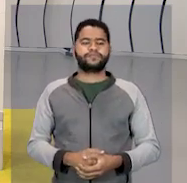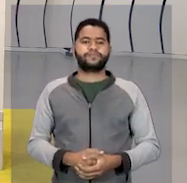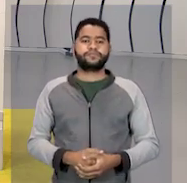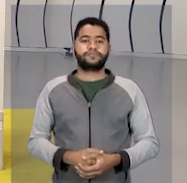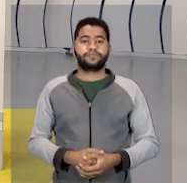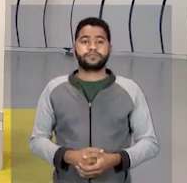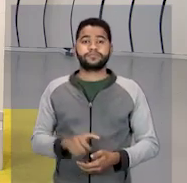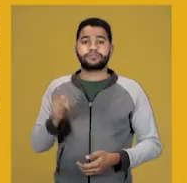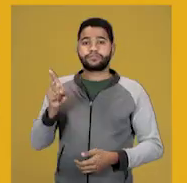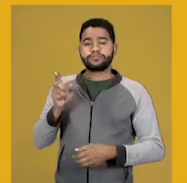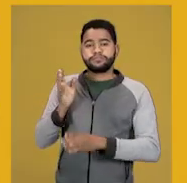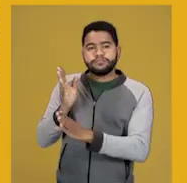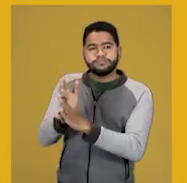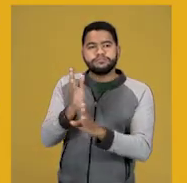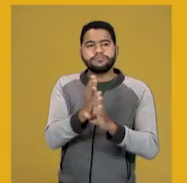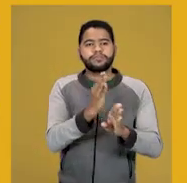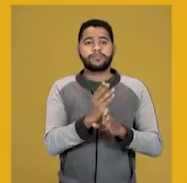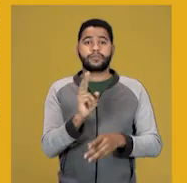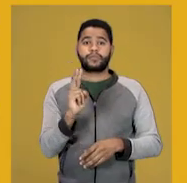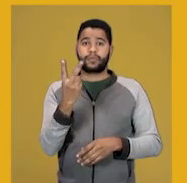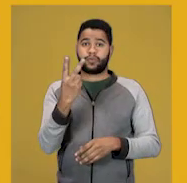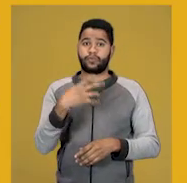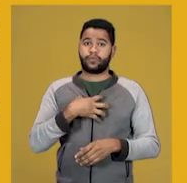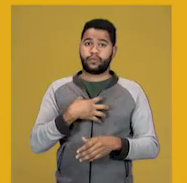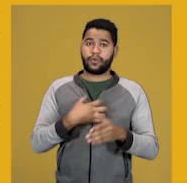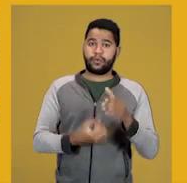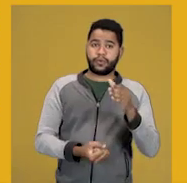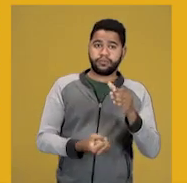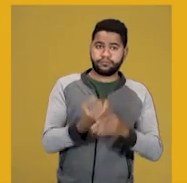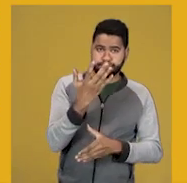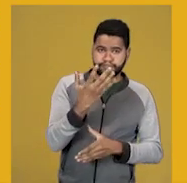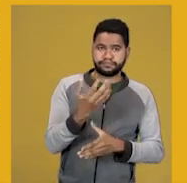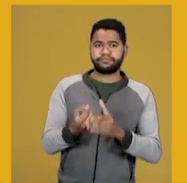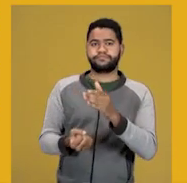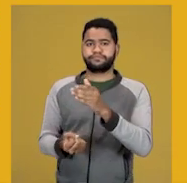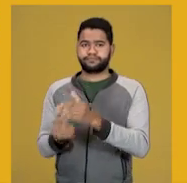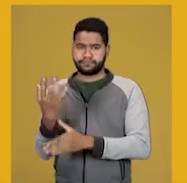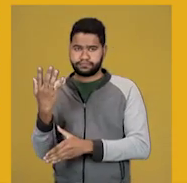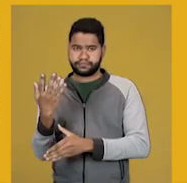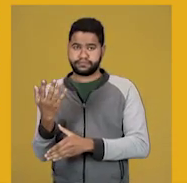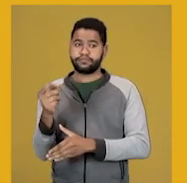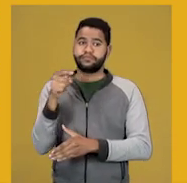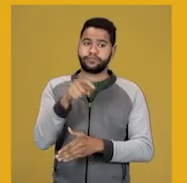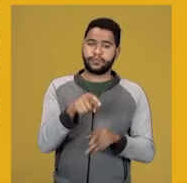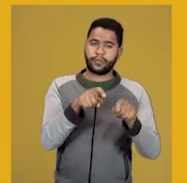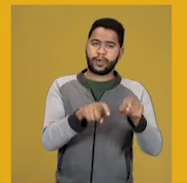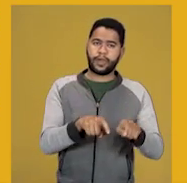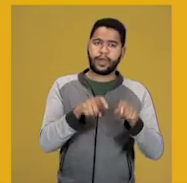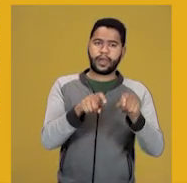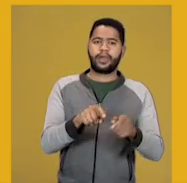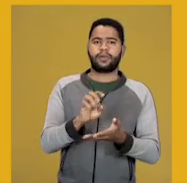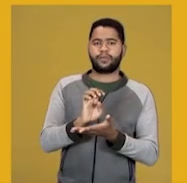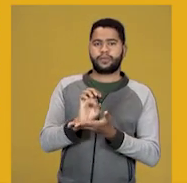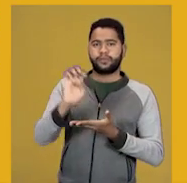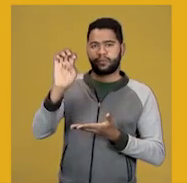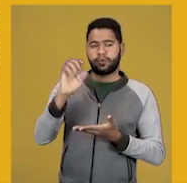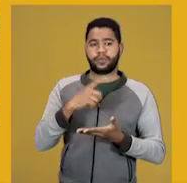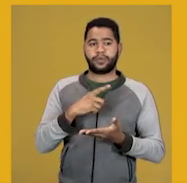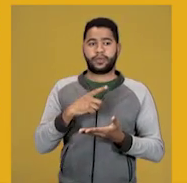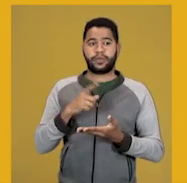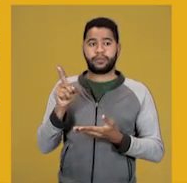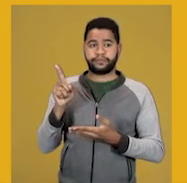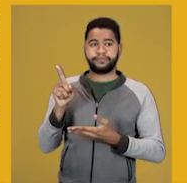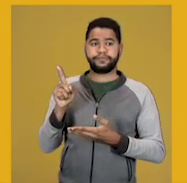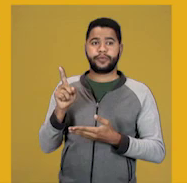são identificadas duas formas de produção, né, no caso aí da questão do agroexportador, né? Ou seja, nós temos o